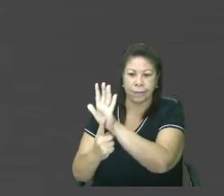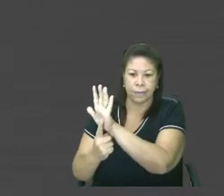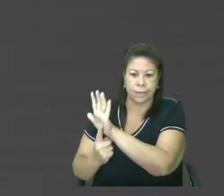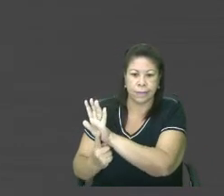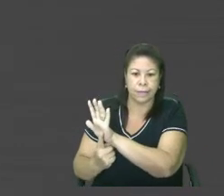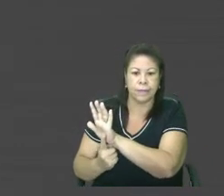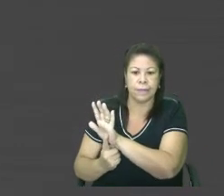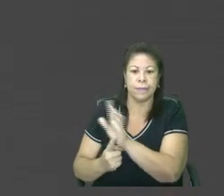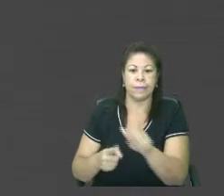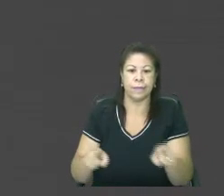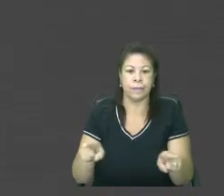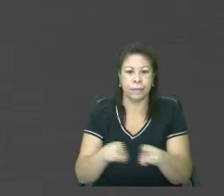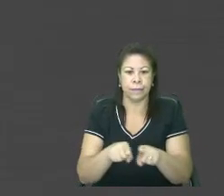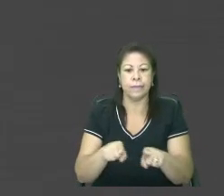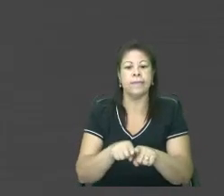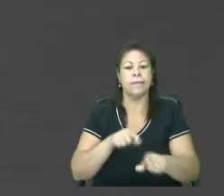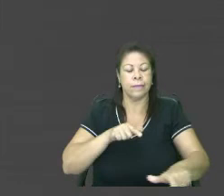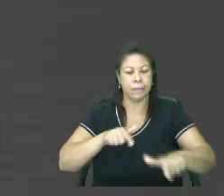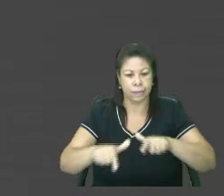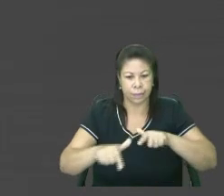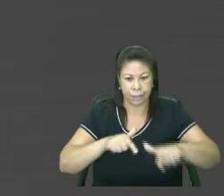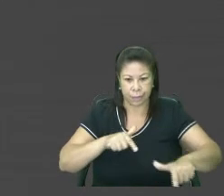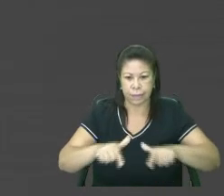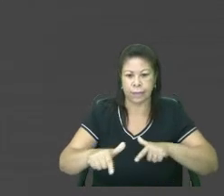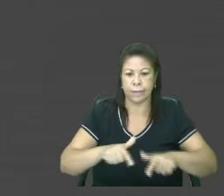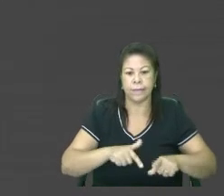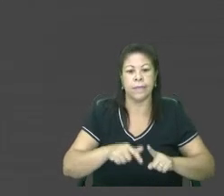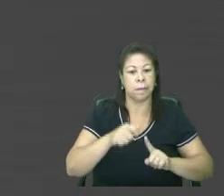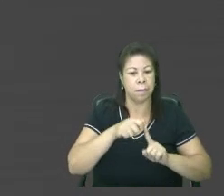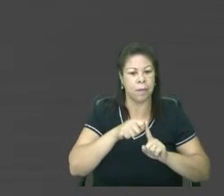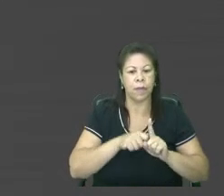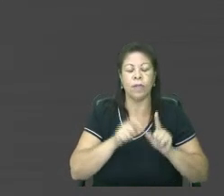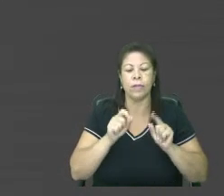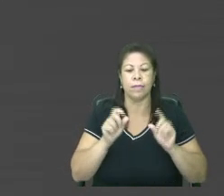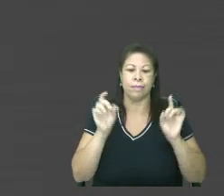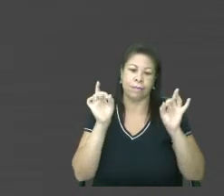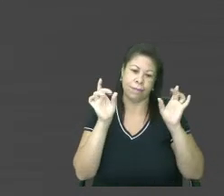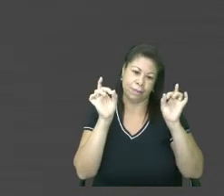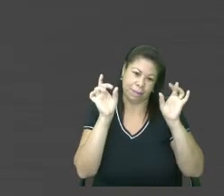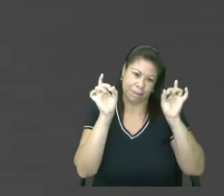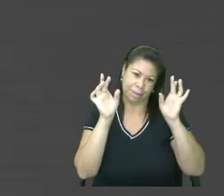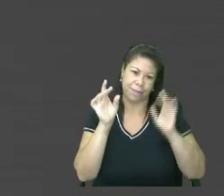Também o trabalho do mês mundial contra a septicemia, né?